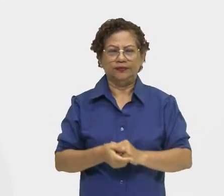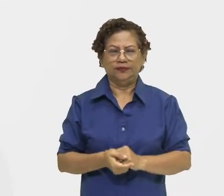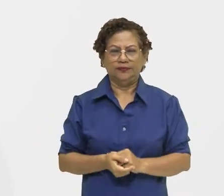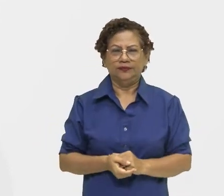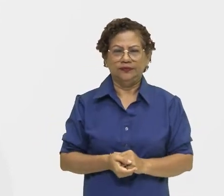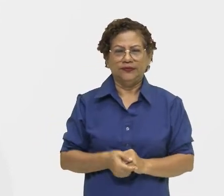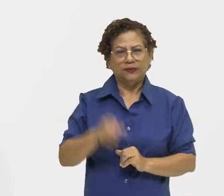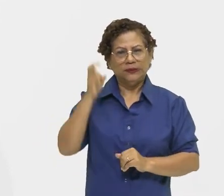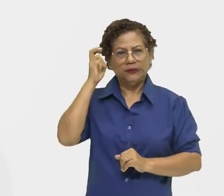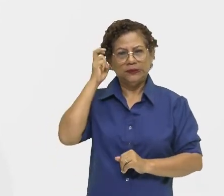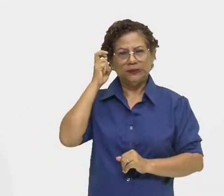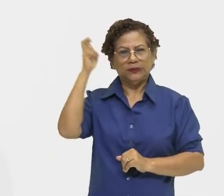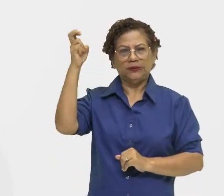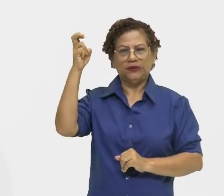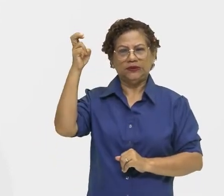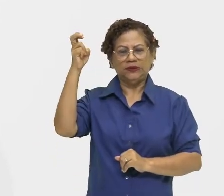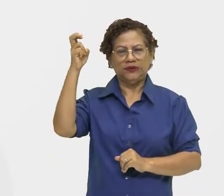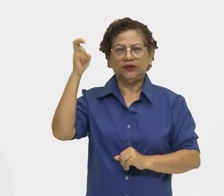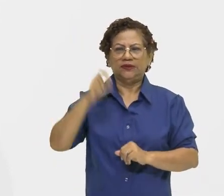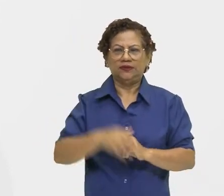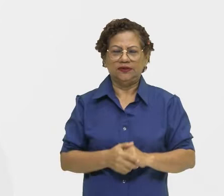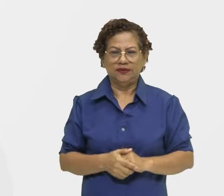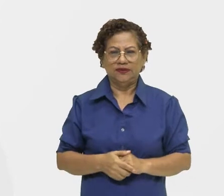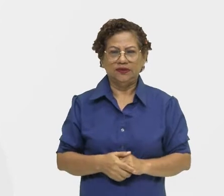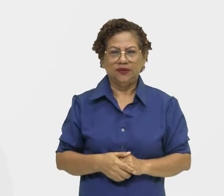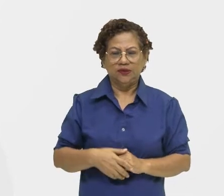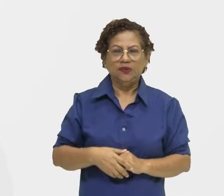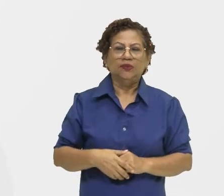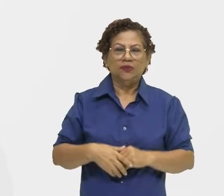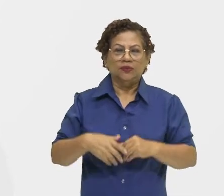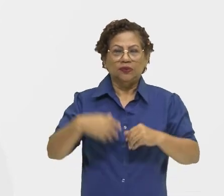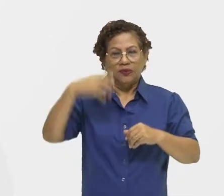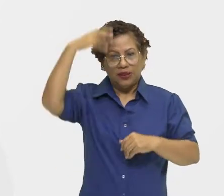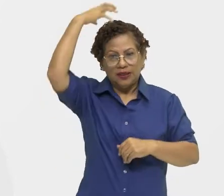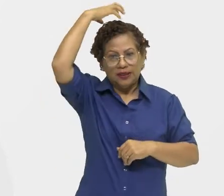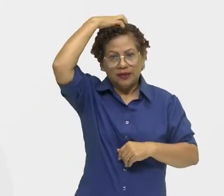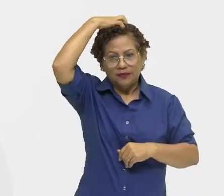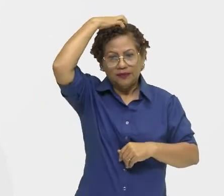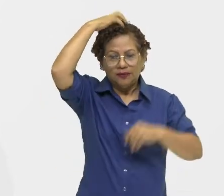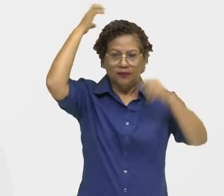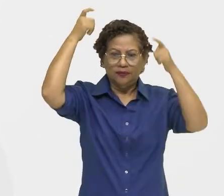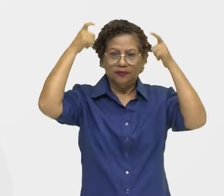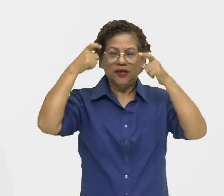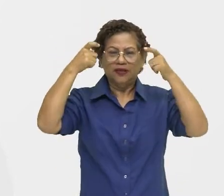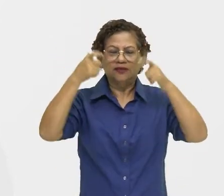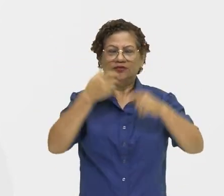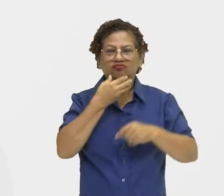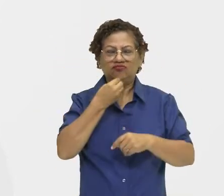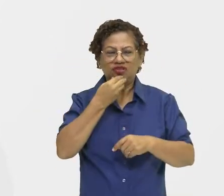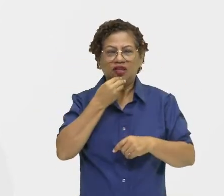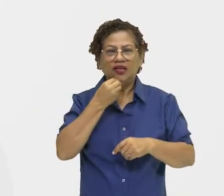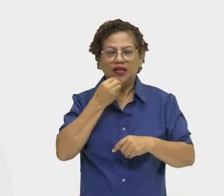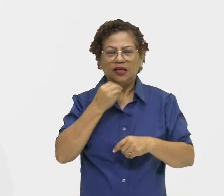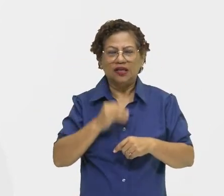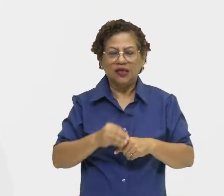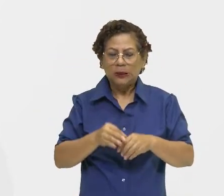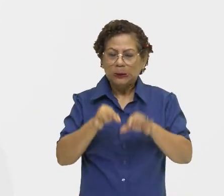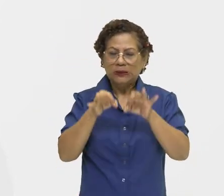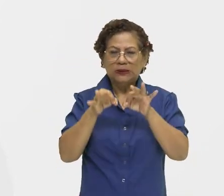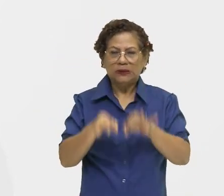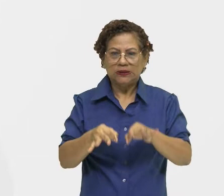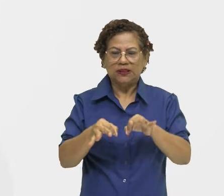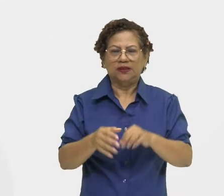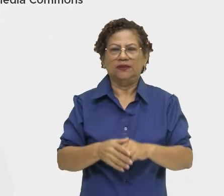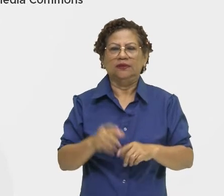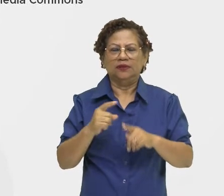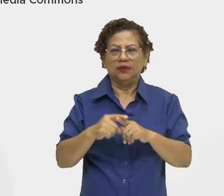na inteligência, né? Seus reis, eles eram seres justos e inteligentes. A arte grega, ela foi